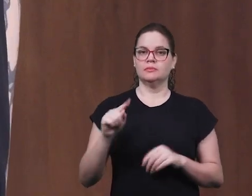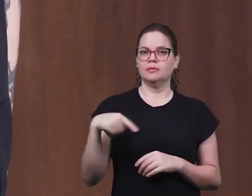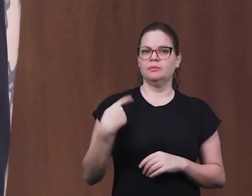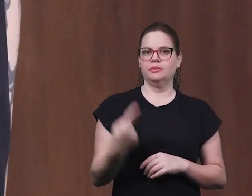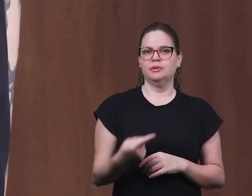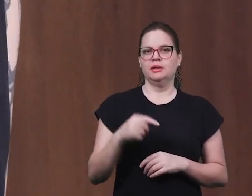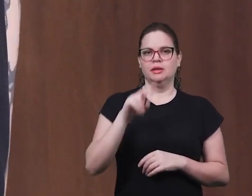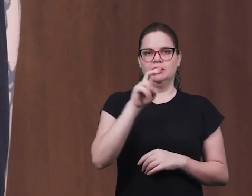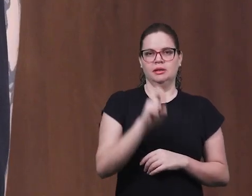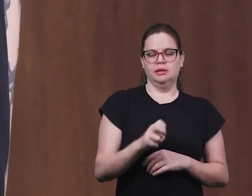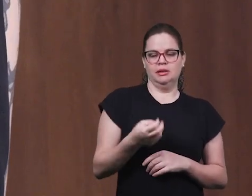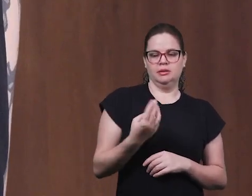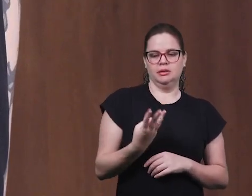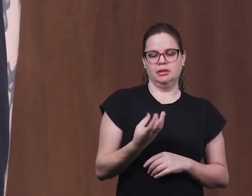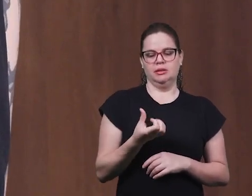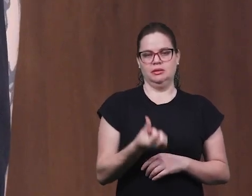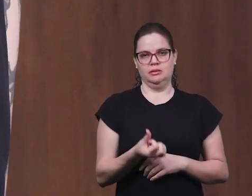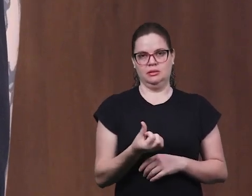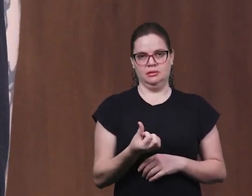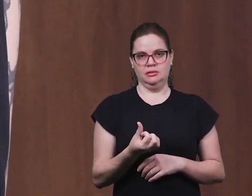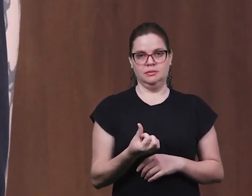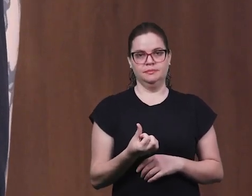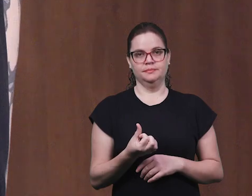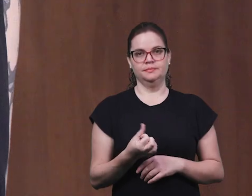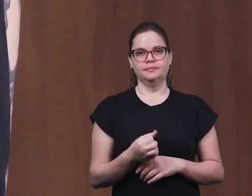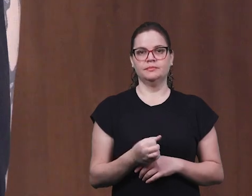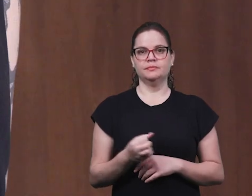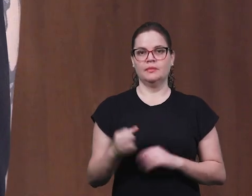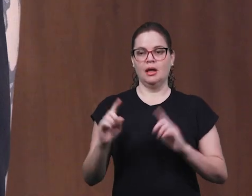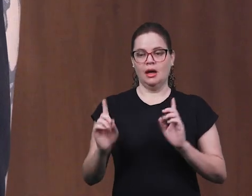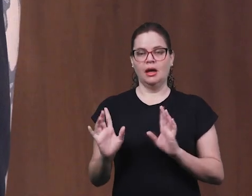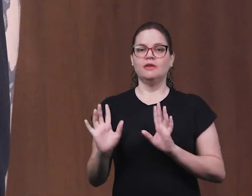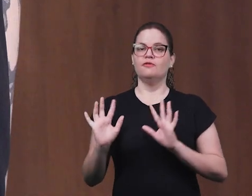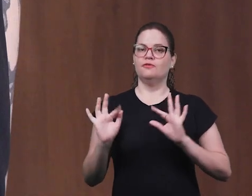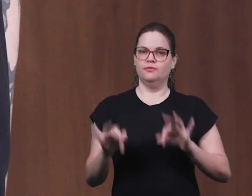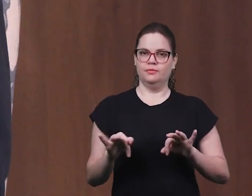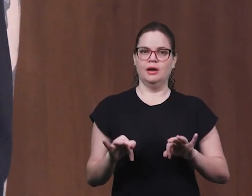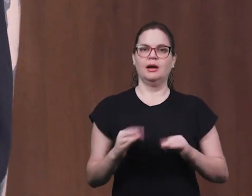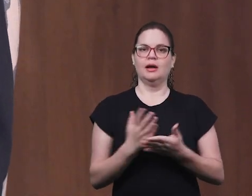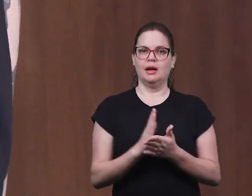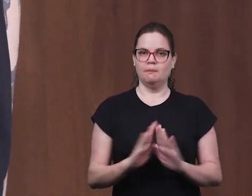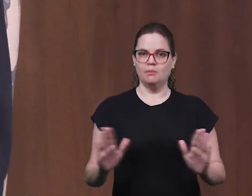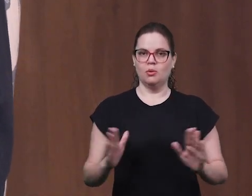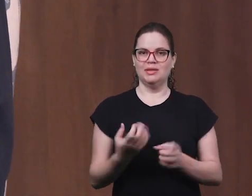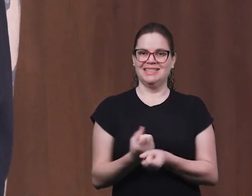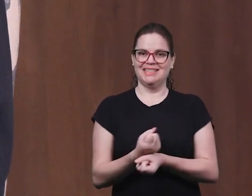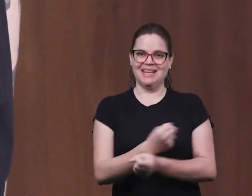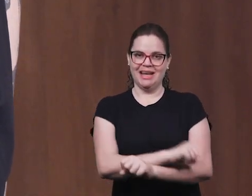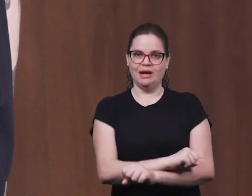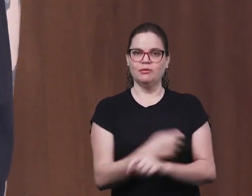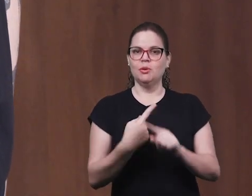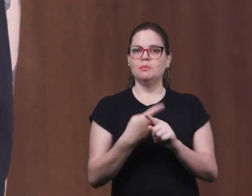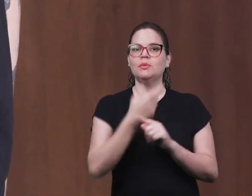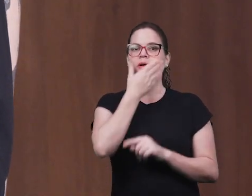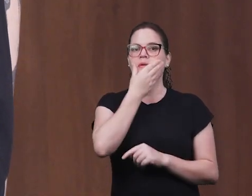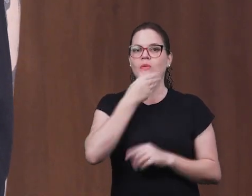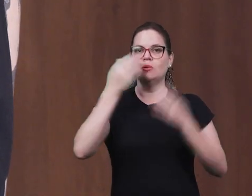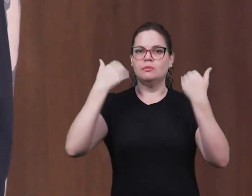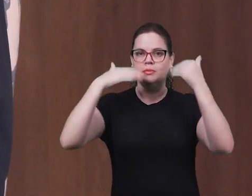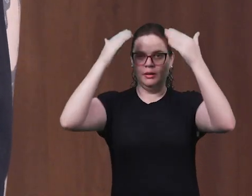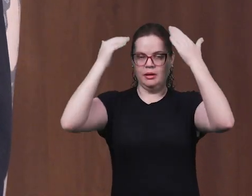em 536, ocorre o fim do cativeiro, com a ordem do rei